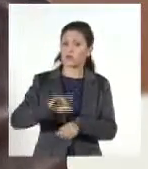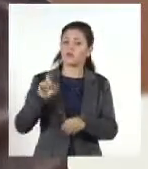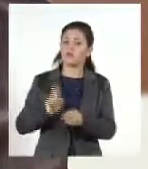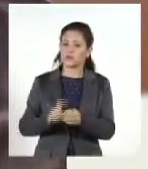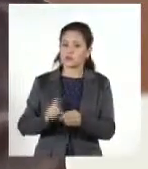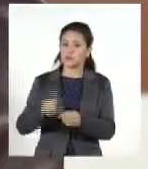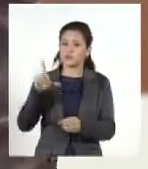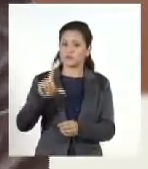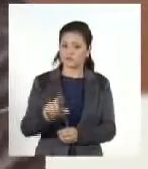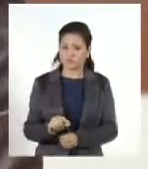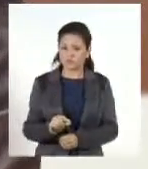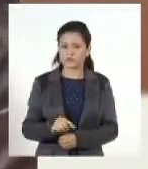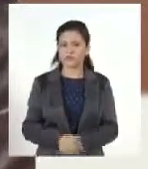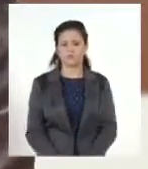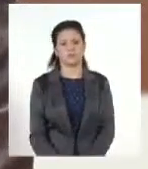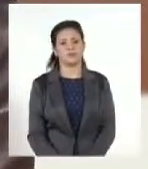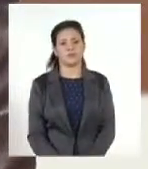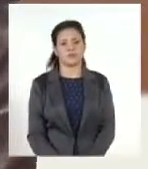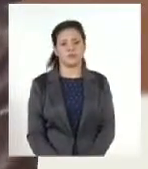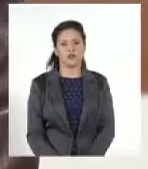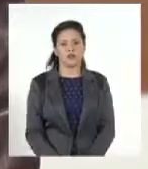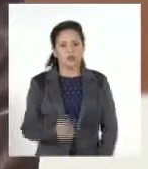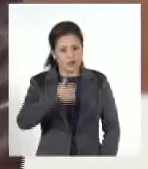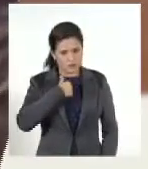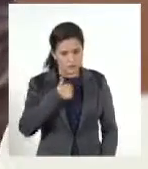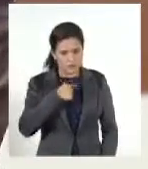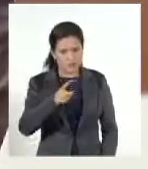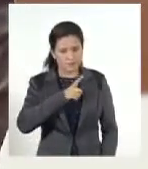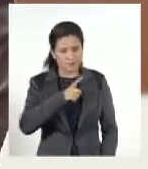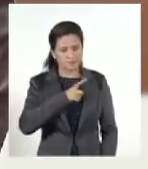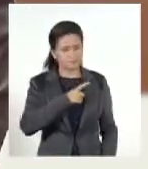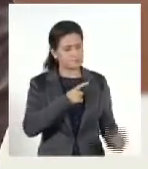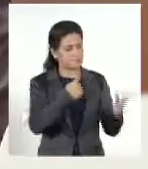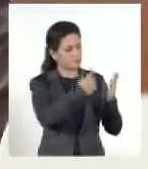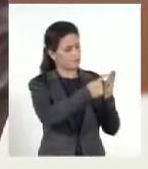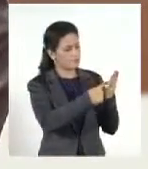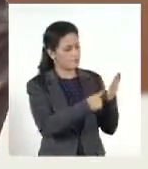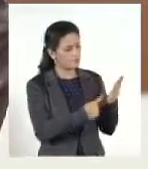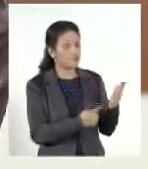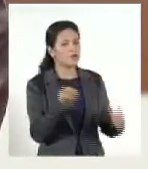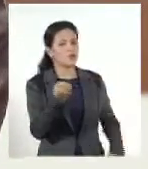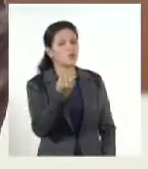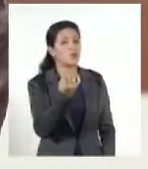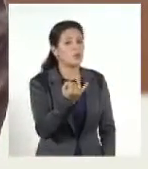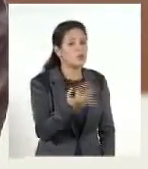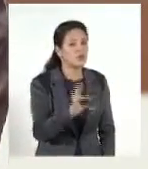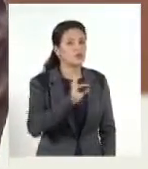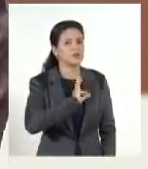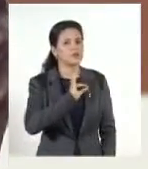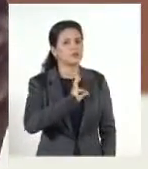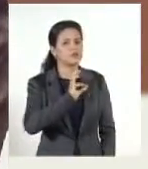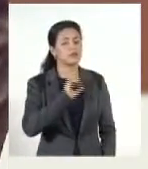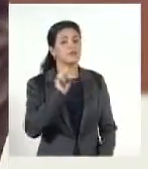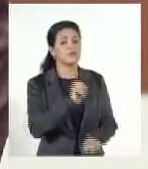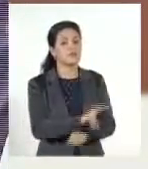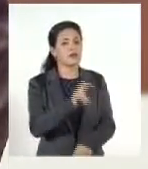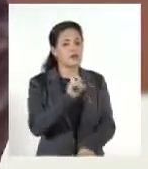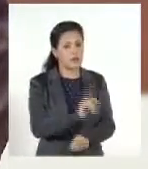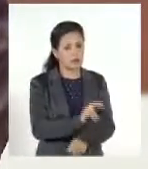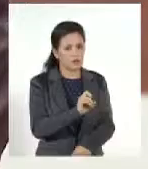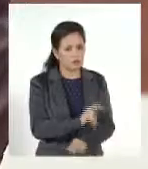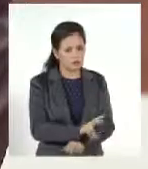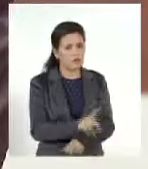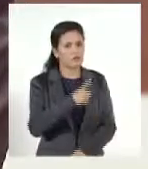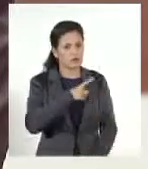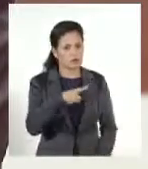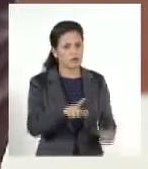peguei um quadro do efetivo da Polícia Militar do Estado do Maranhão, as vagas criadas por lei. Só para